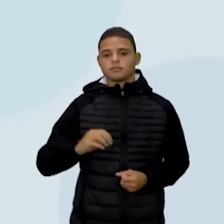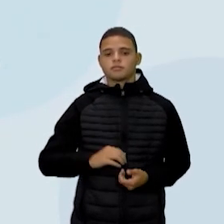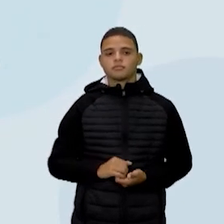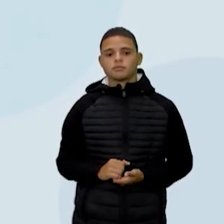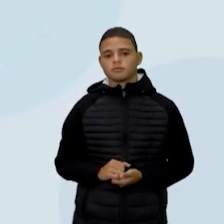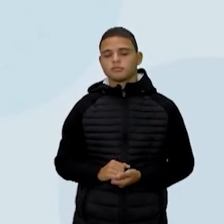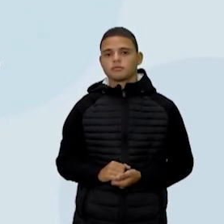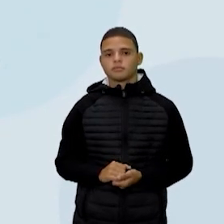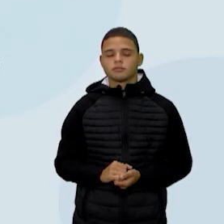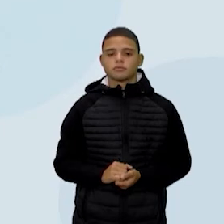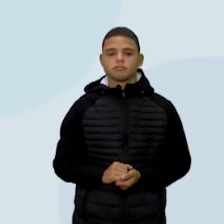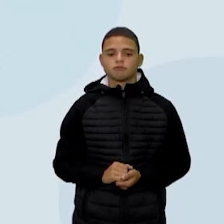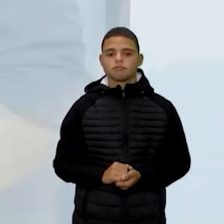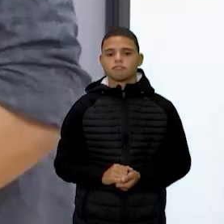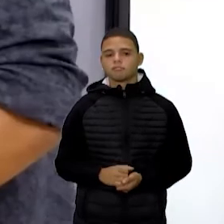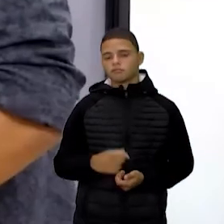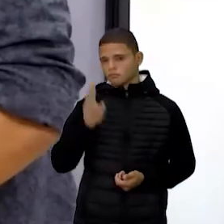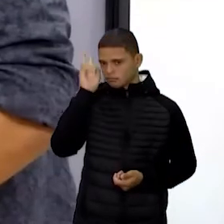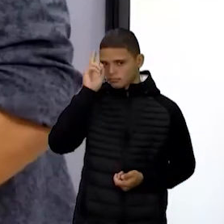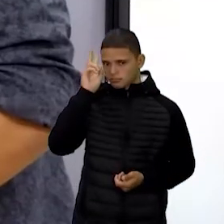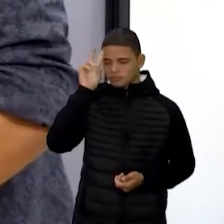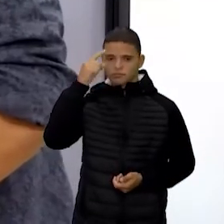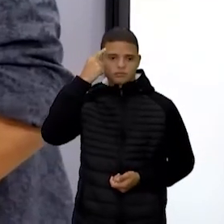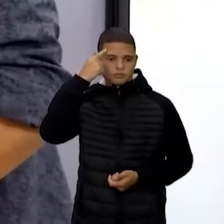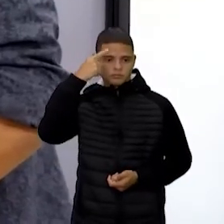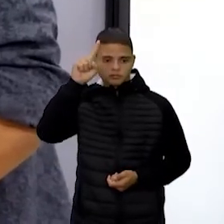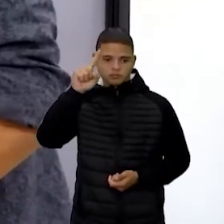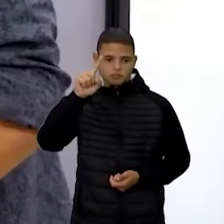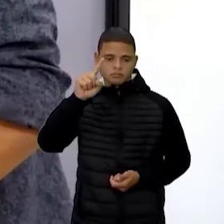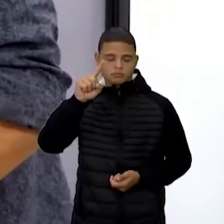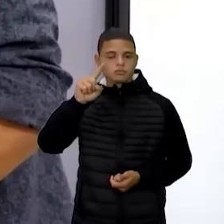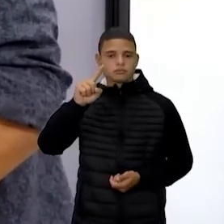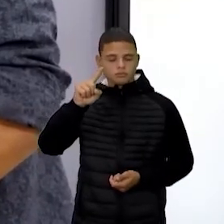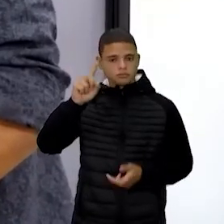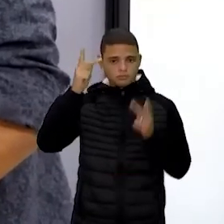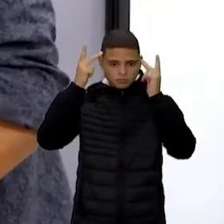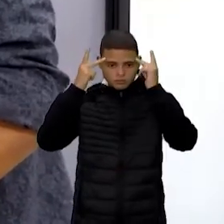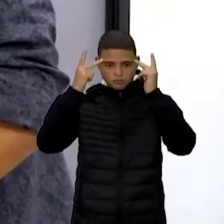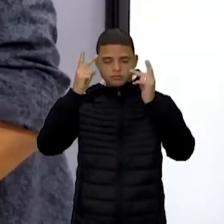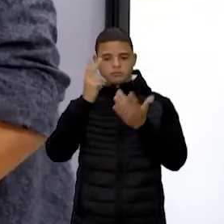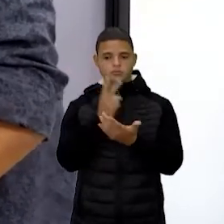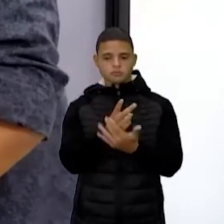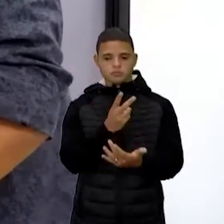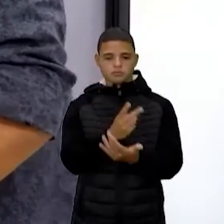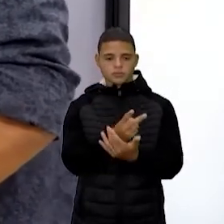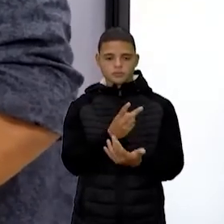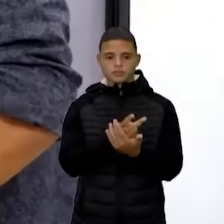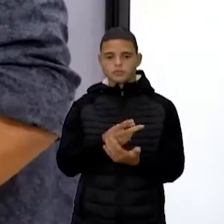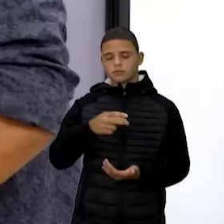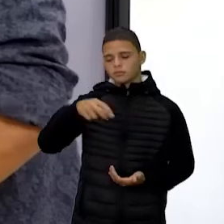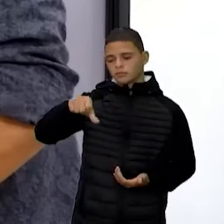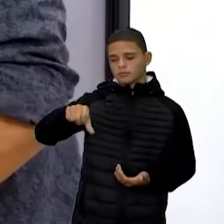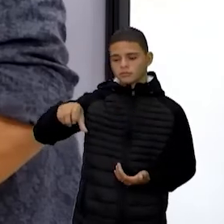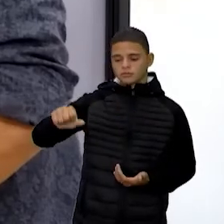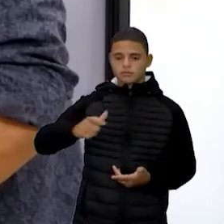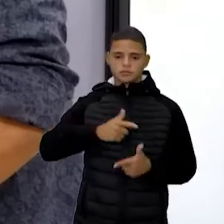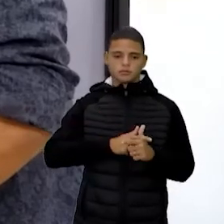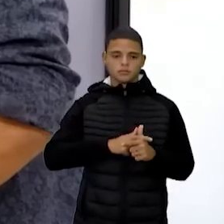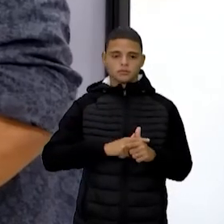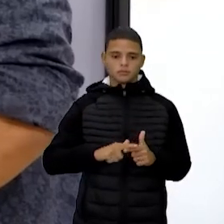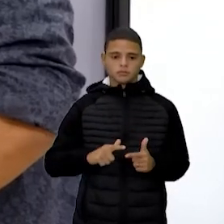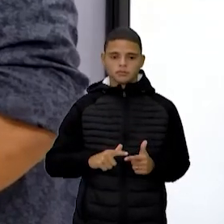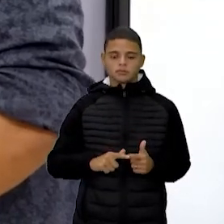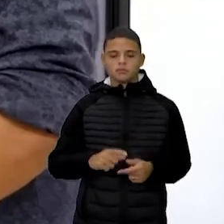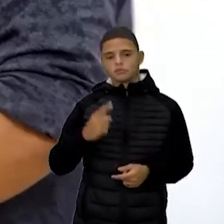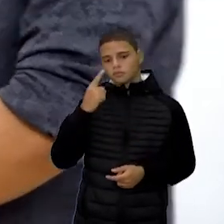gente faz aquela velha ideia do termo regular, né? A gente divide tudo por 99. Aqui na resposta foi